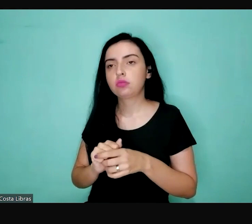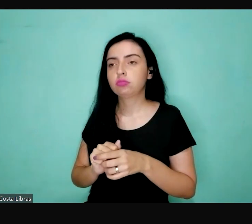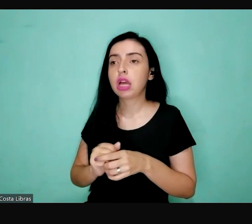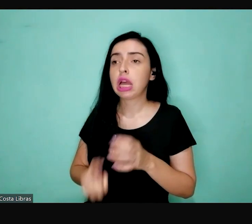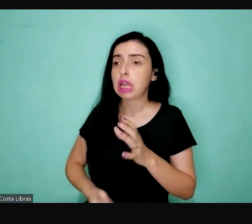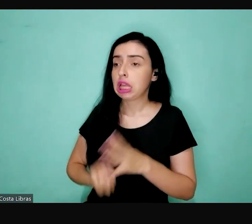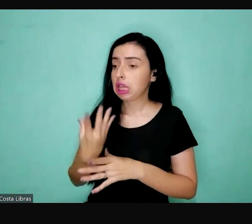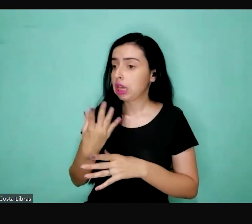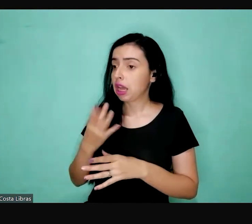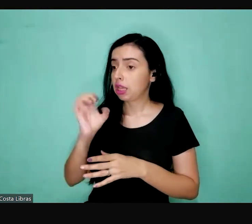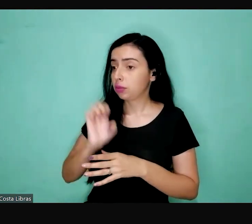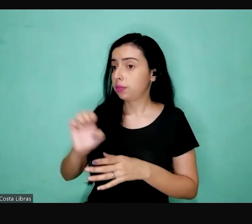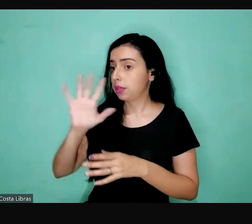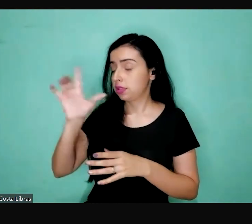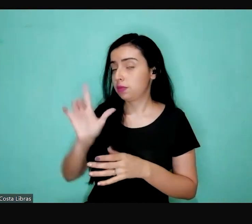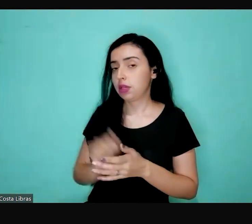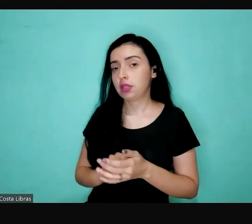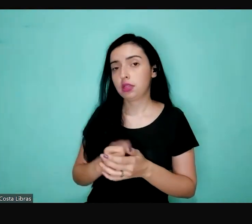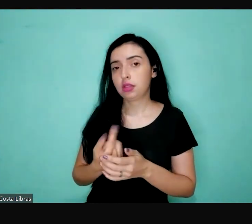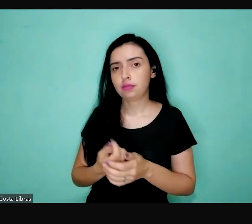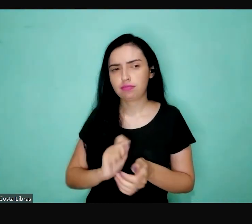mas com